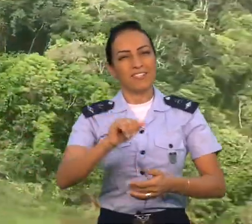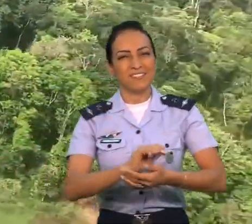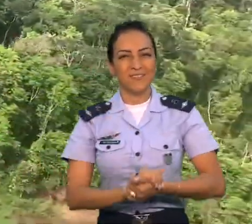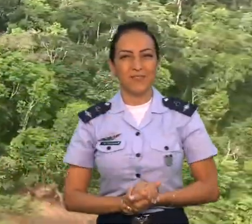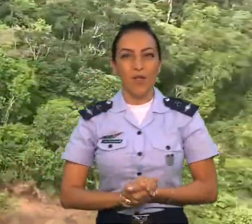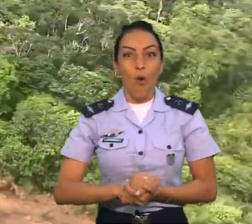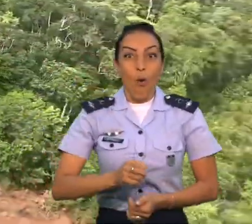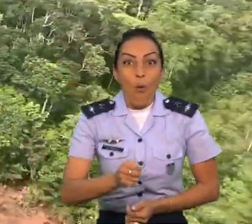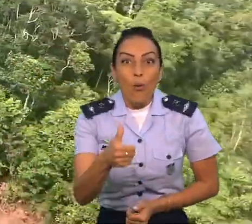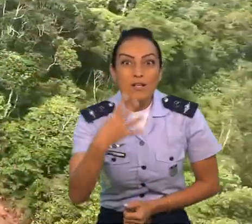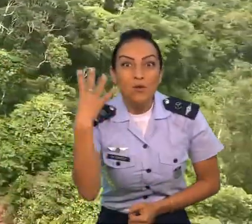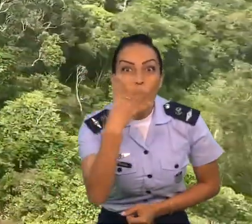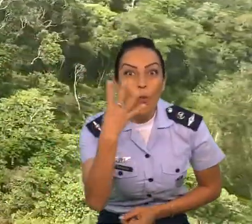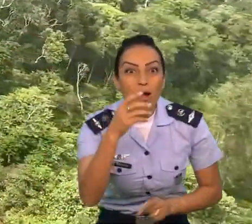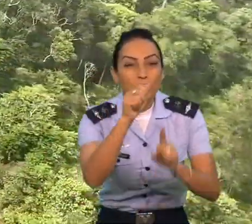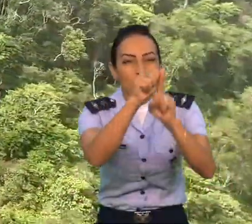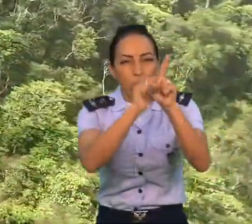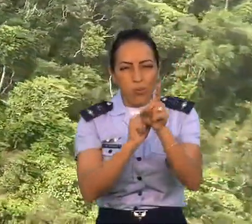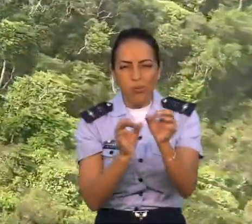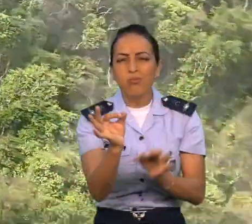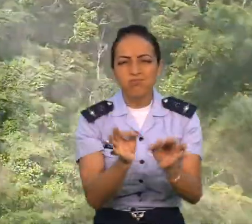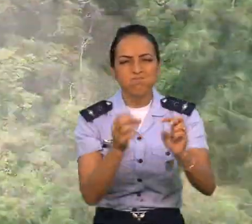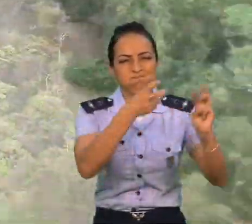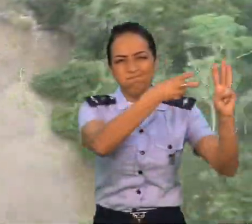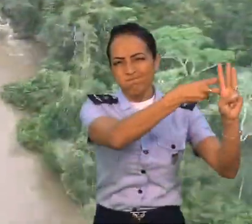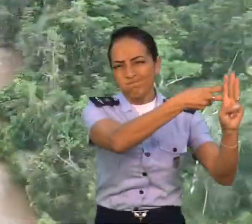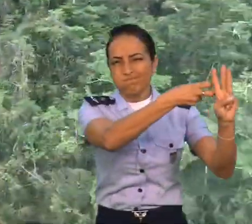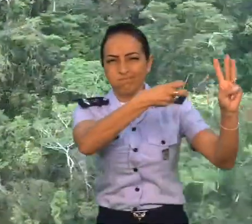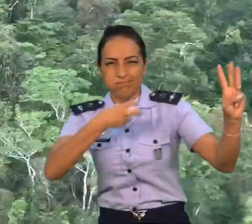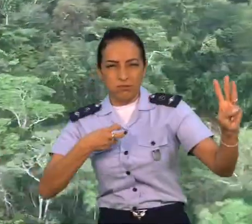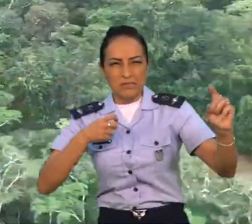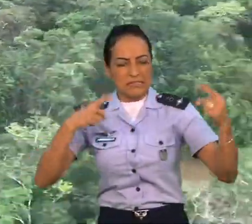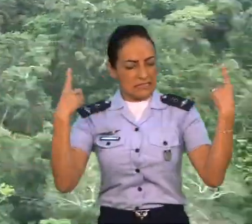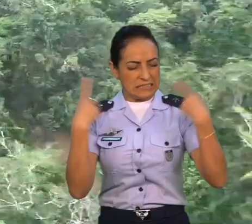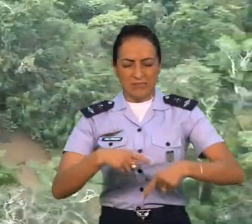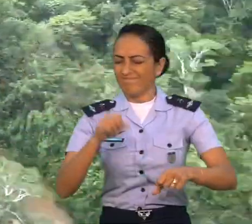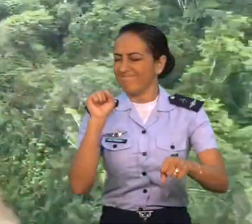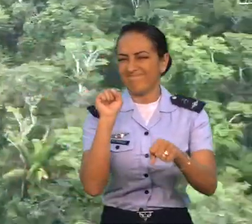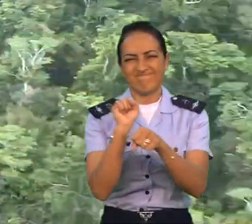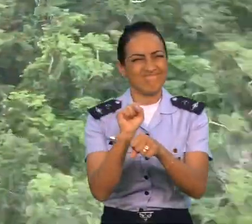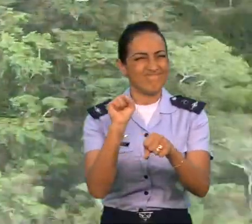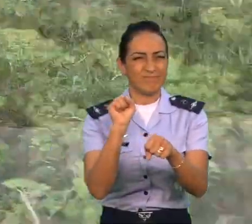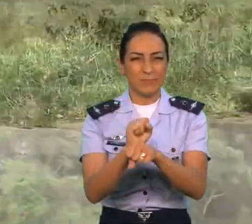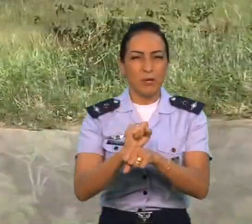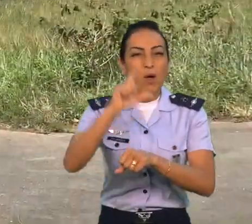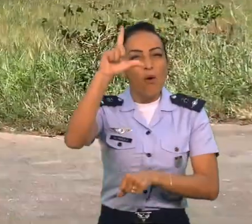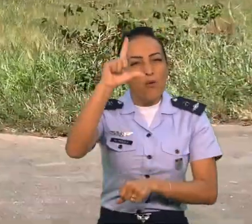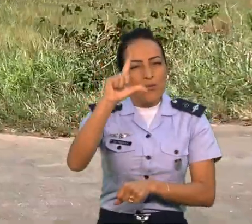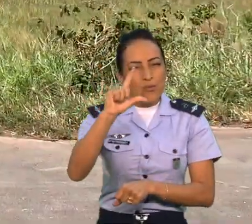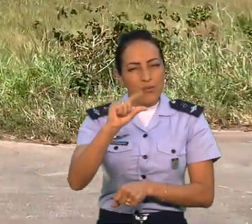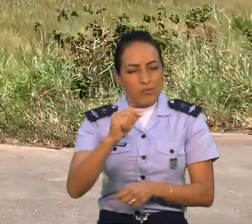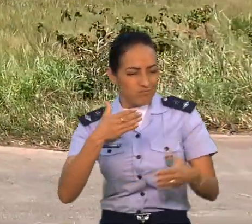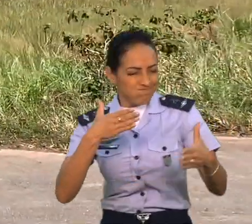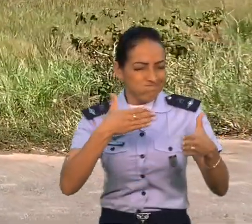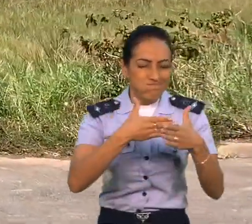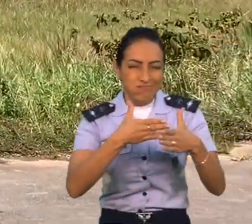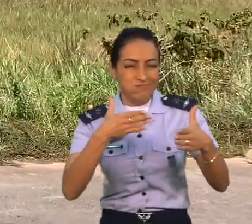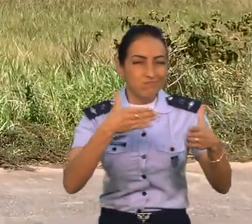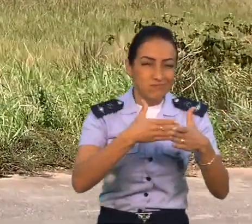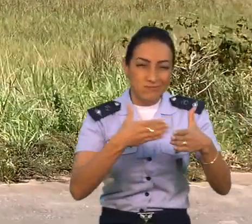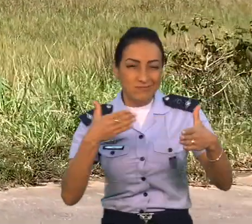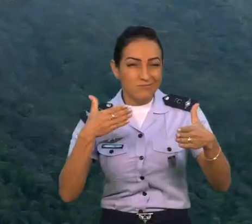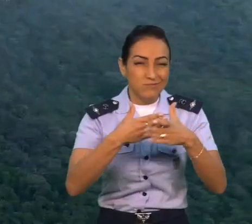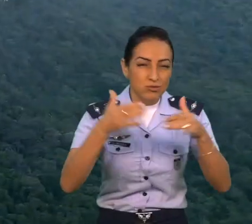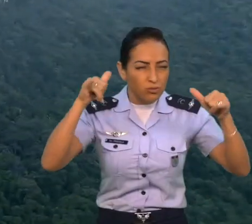Em quase 4 meses de Operação Yanomami, os desafios não param. Para minimizar parte dos obstáculos